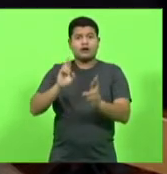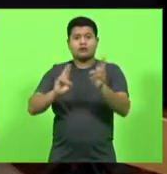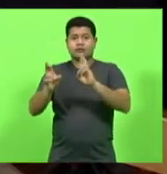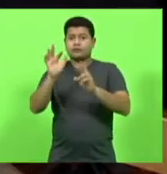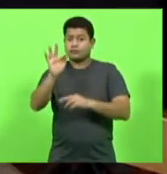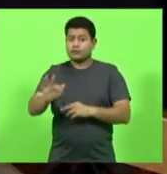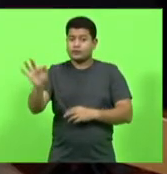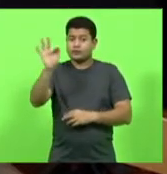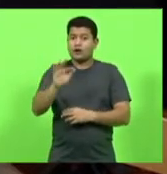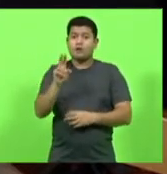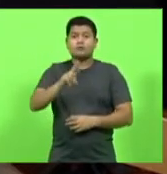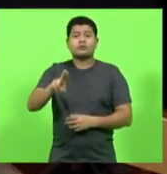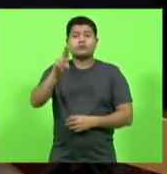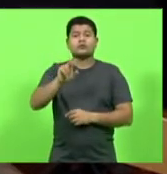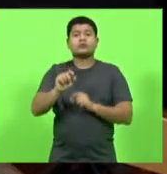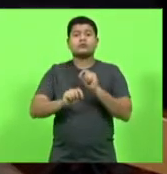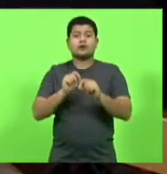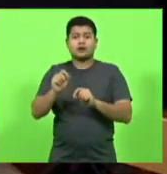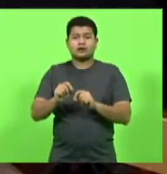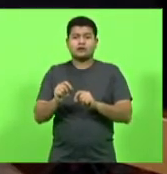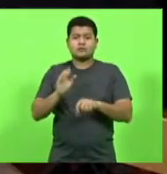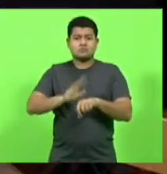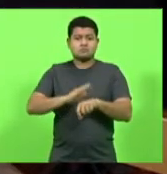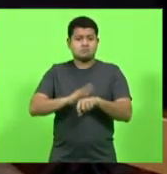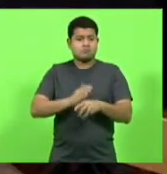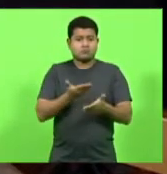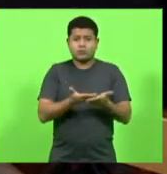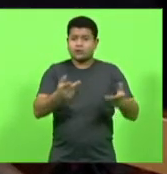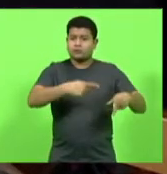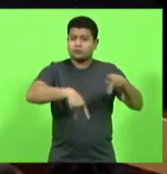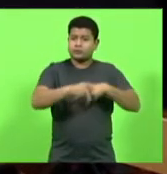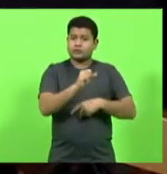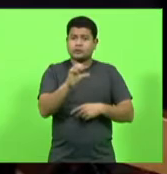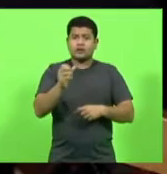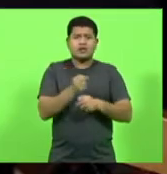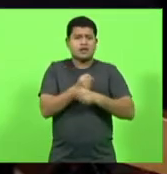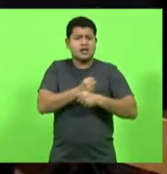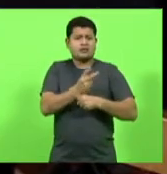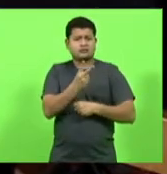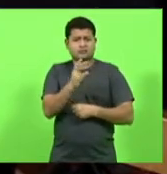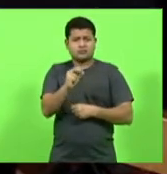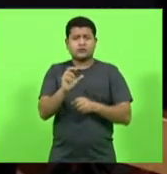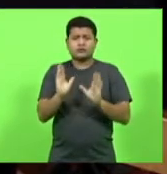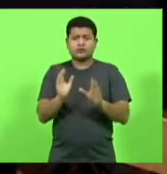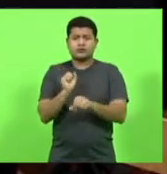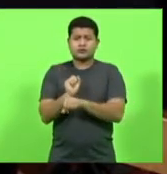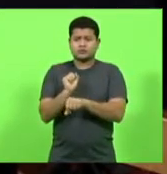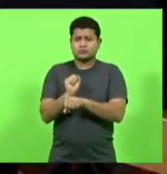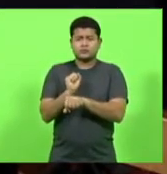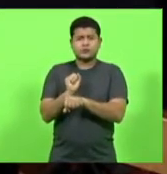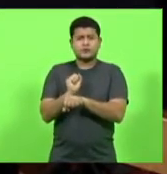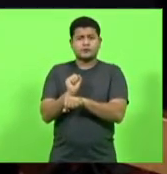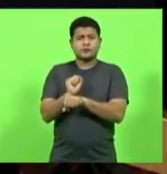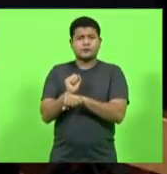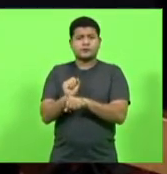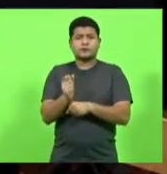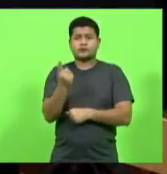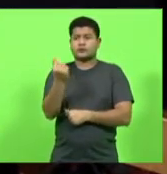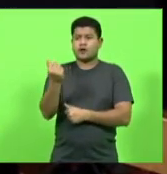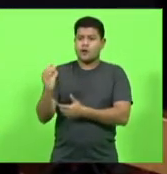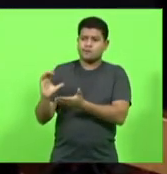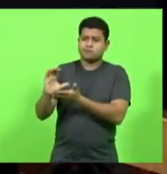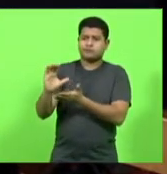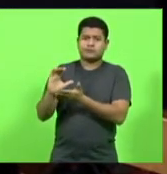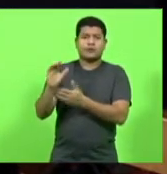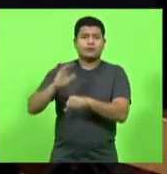por catarinenses e que há mais de 20 anos aguardam por investimento federal.